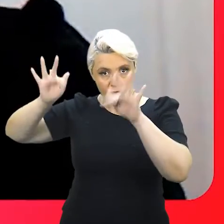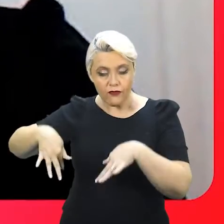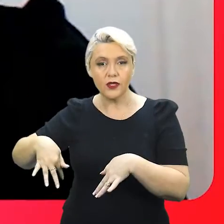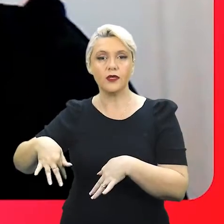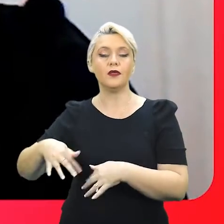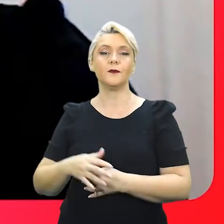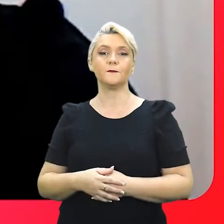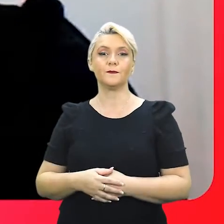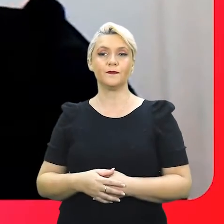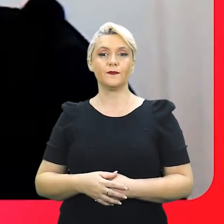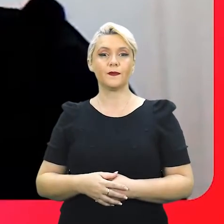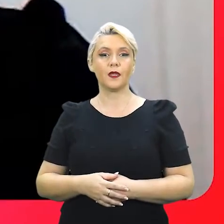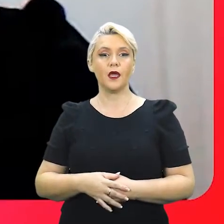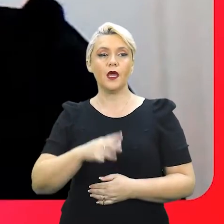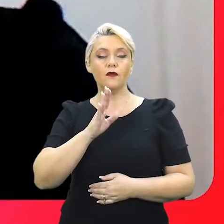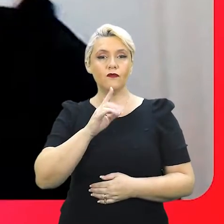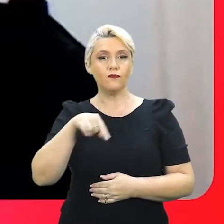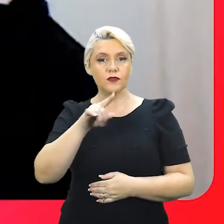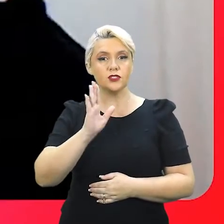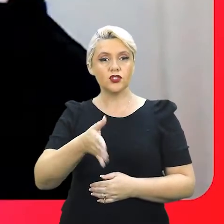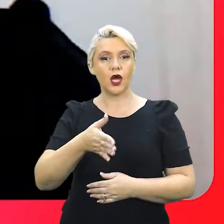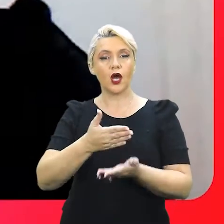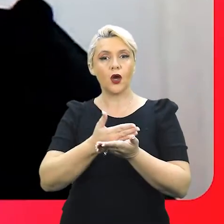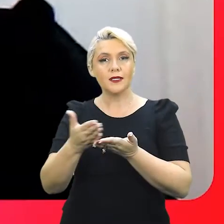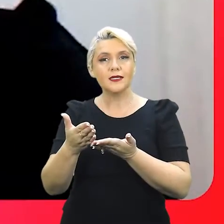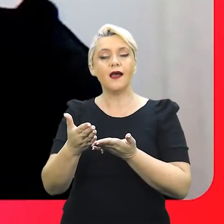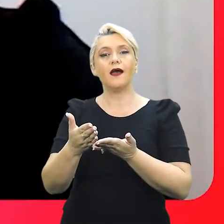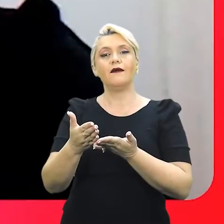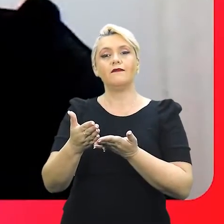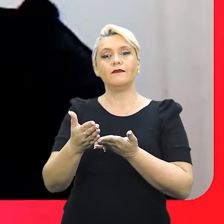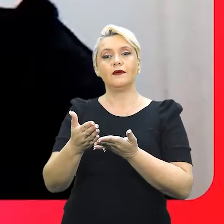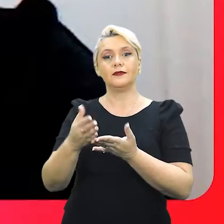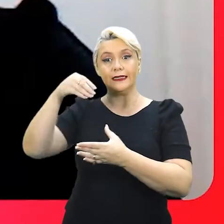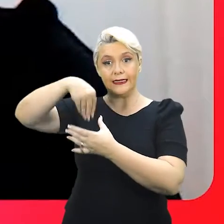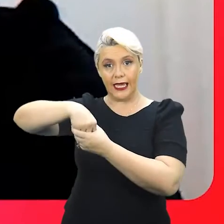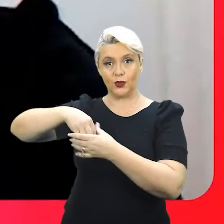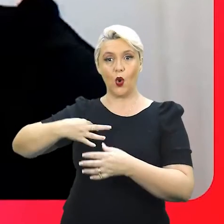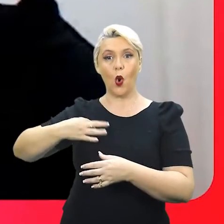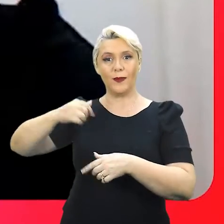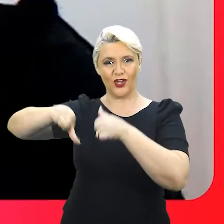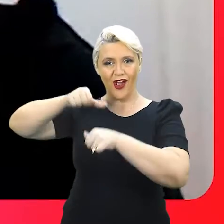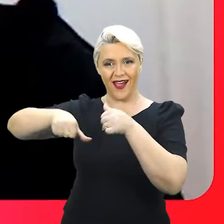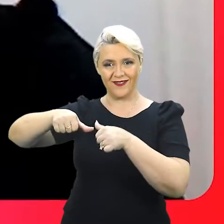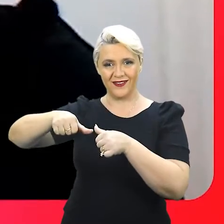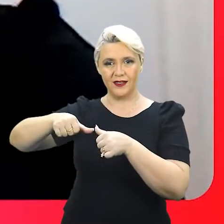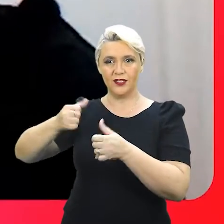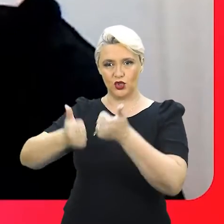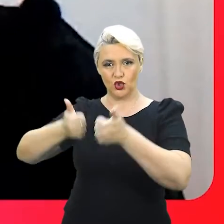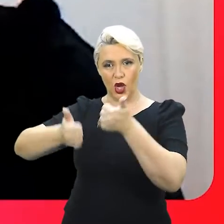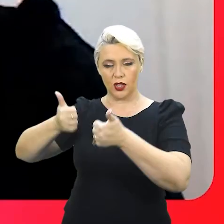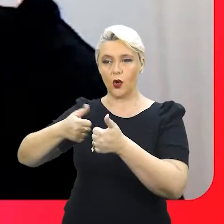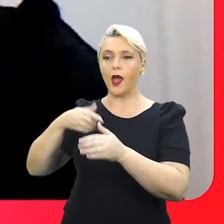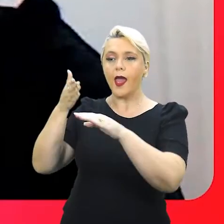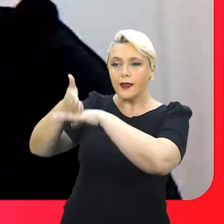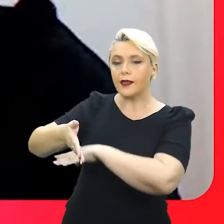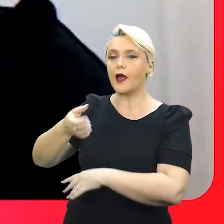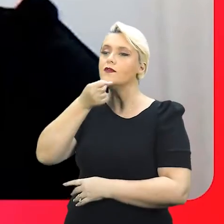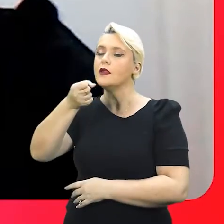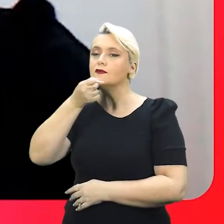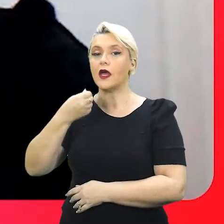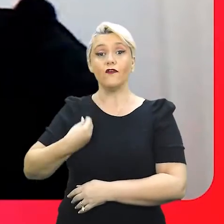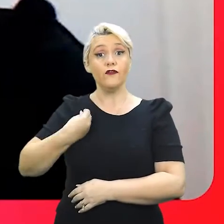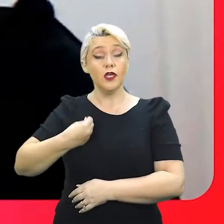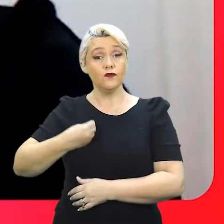você fazer os vestiários, que naquela época você podia fazer vestiário, né? Você aham, entrava, entrevistava ao vivo o